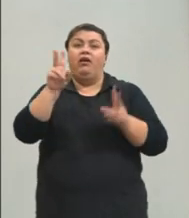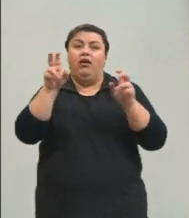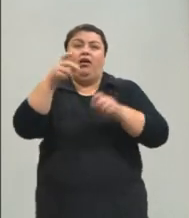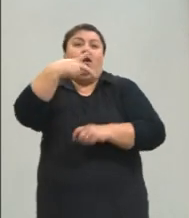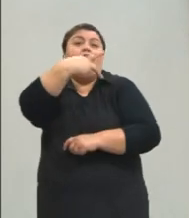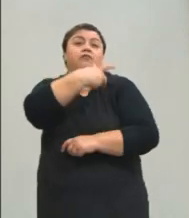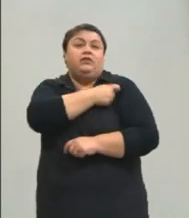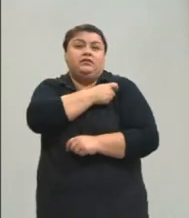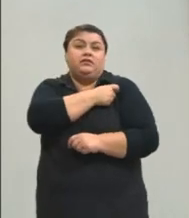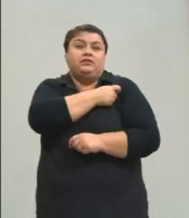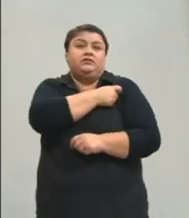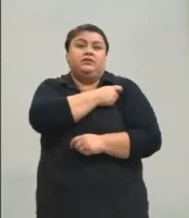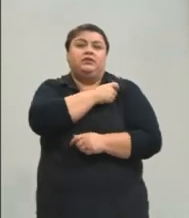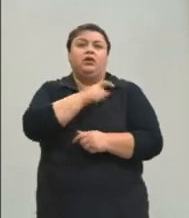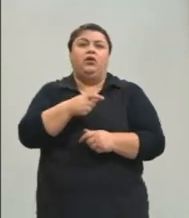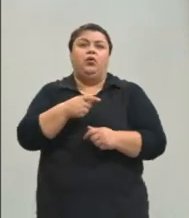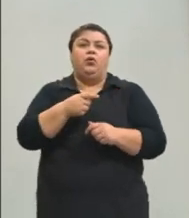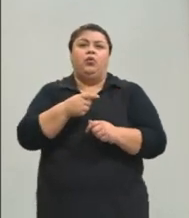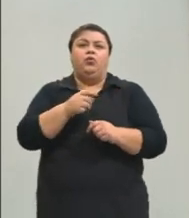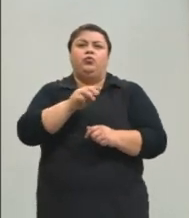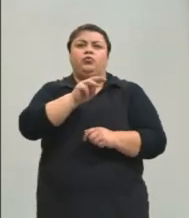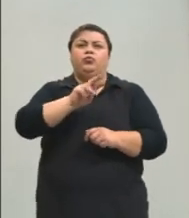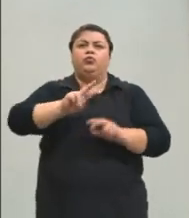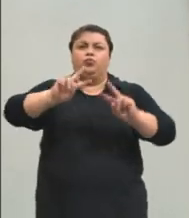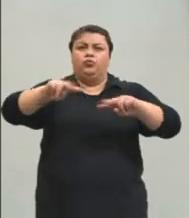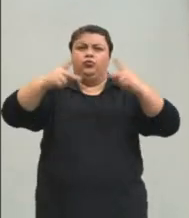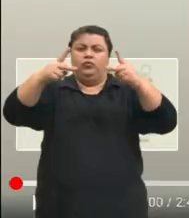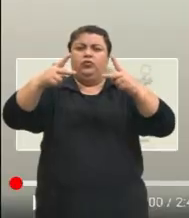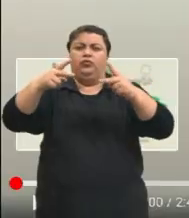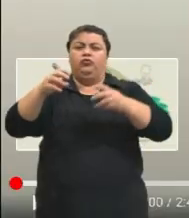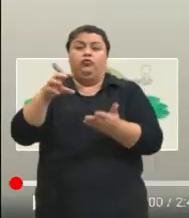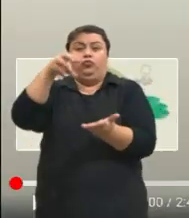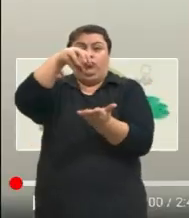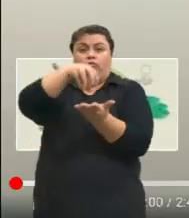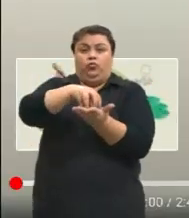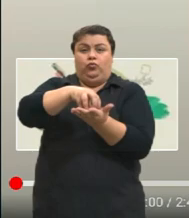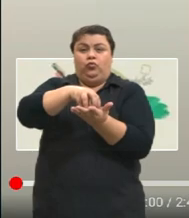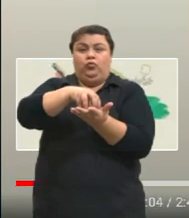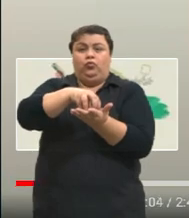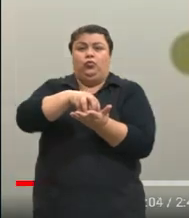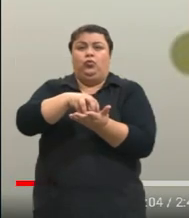né, de acordo com o site, então, lá do Instituto Butantan. Pode rodar.